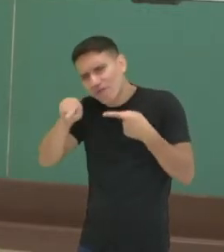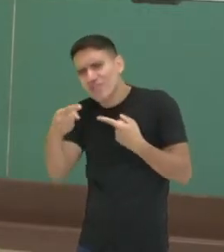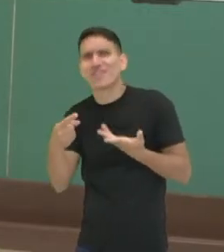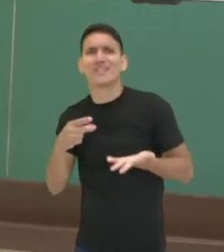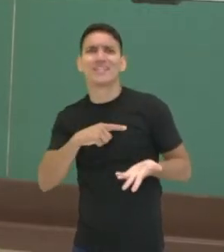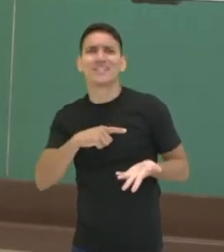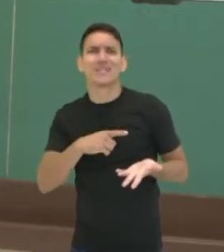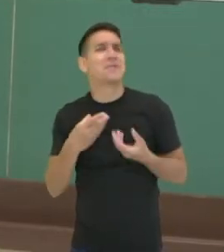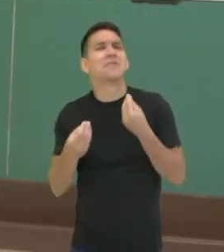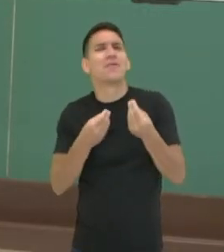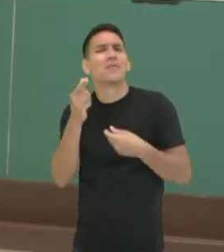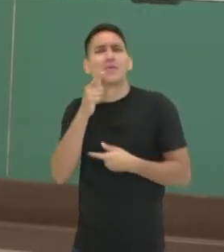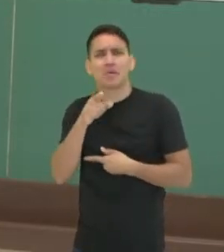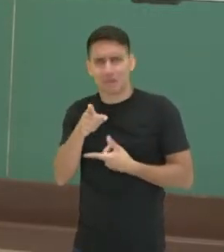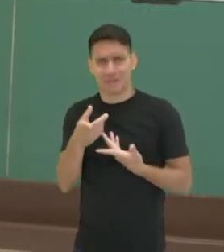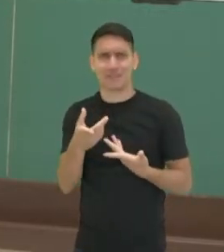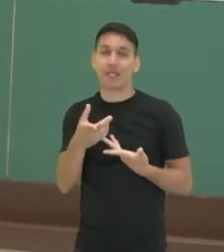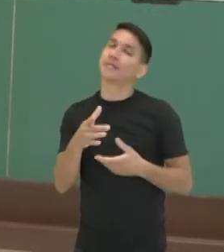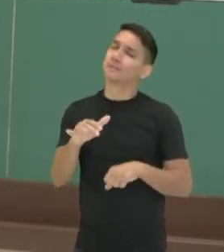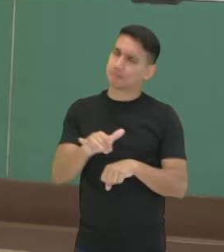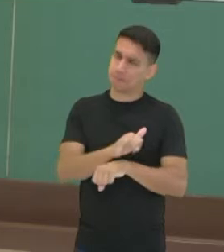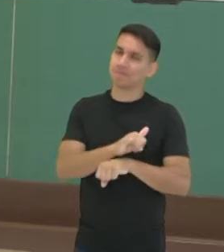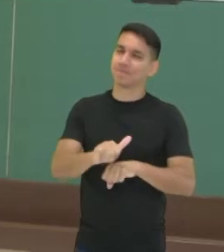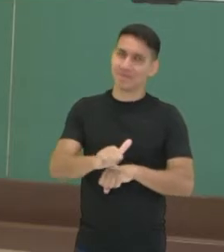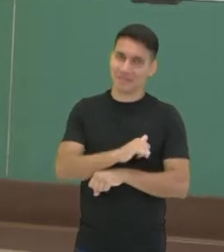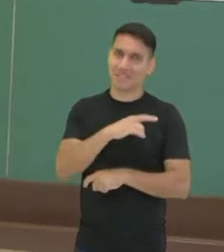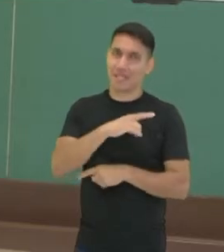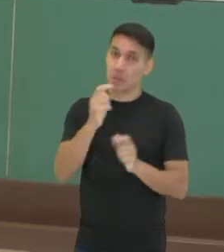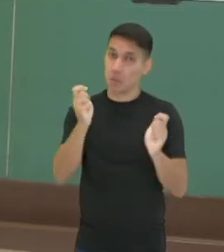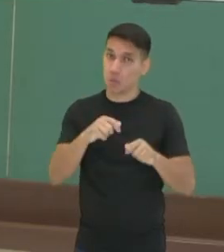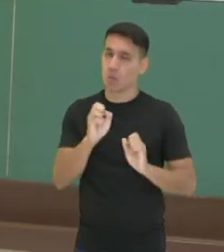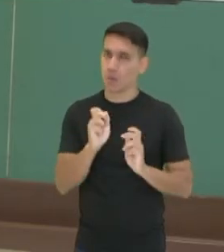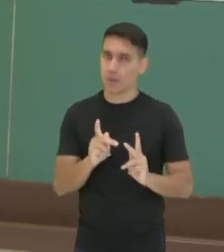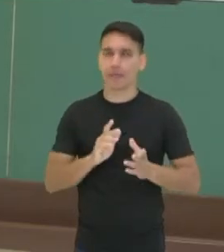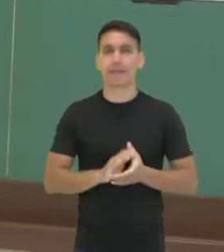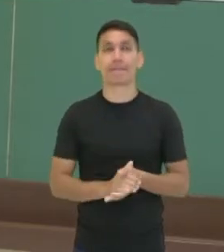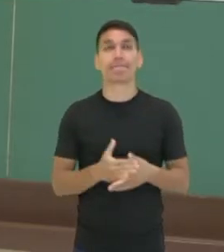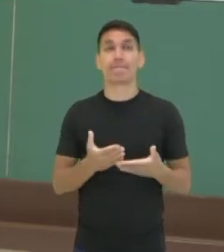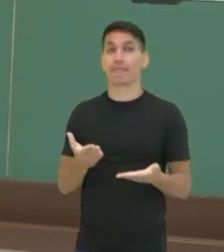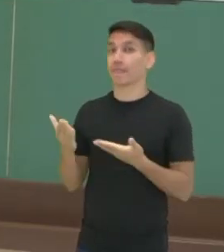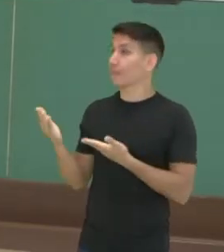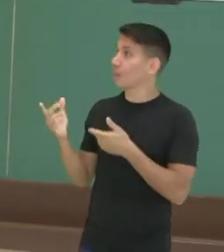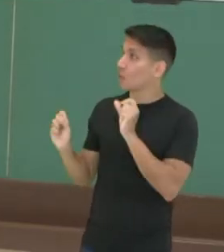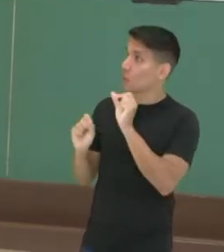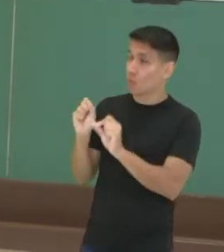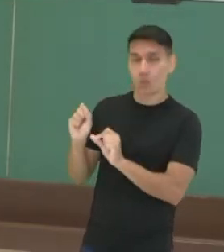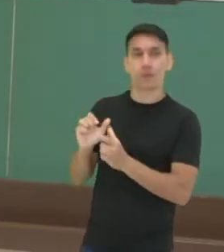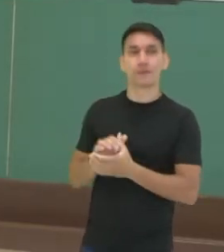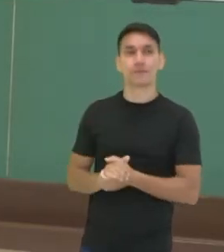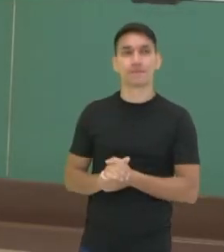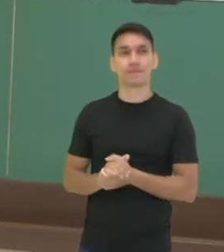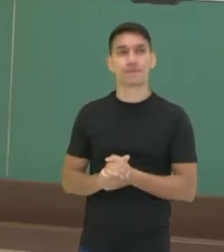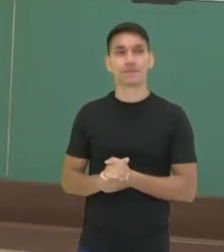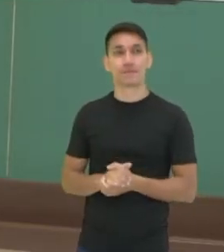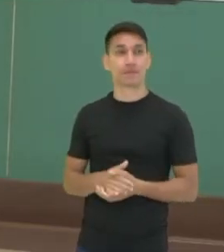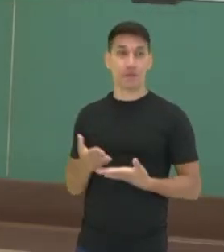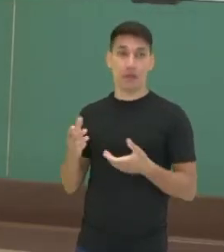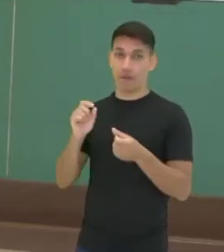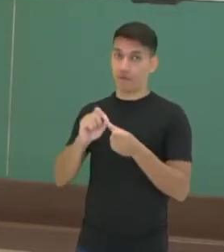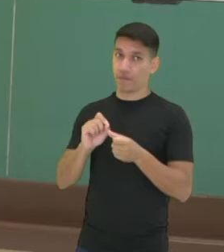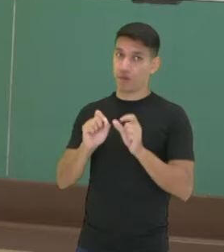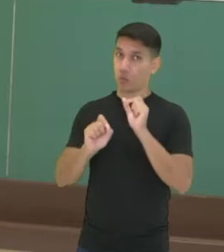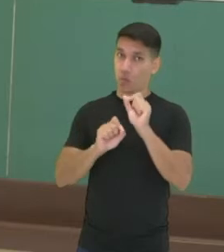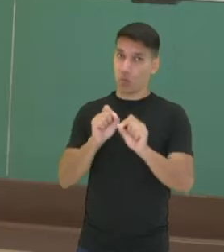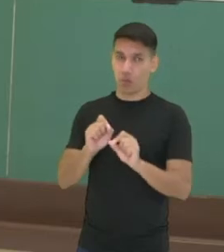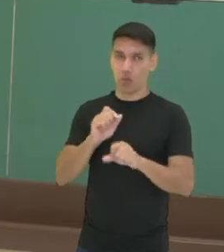pode fazer isso? Existem algumas estratégias para a gente fazer, tá bom? E aí, olha só. Então, uma delas é o quê, né? Ó,